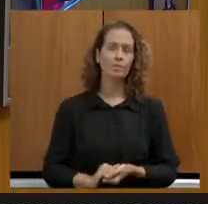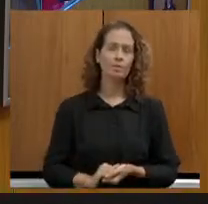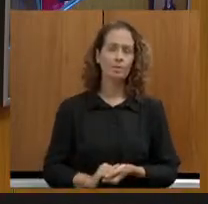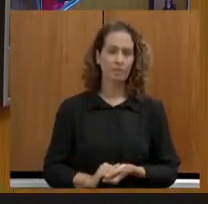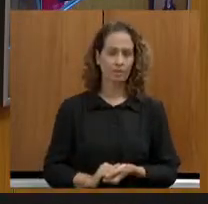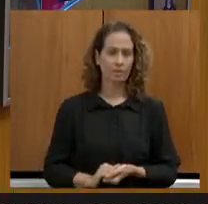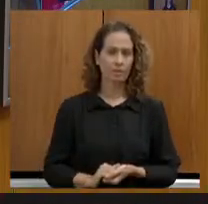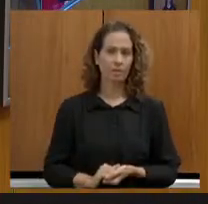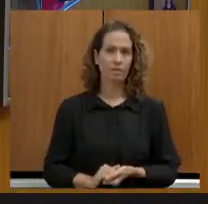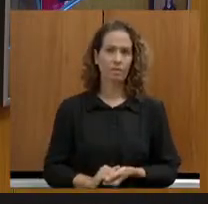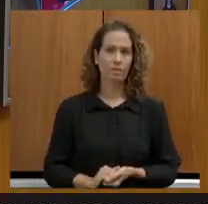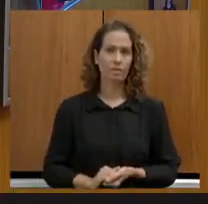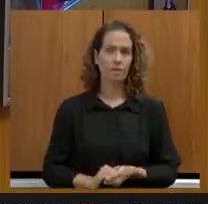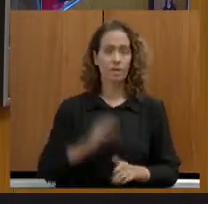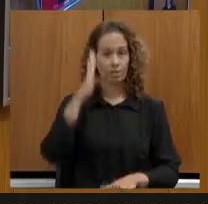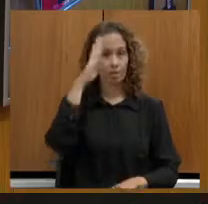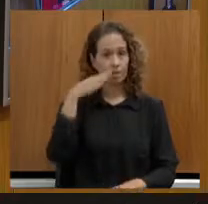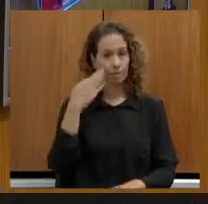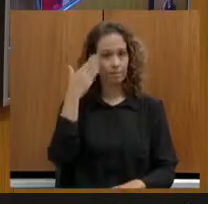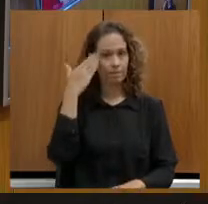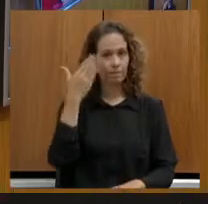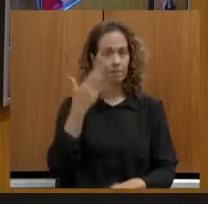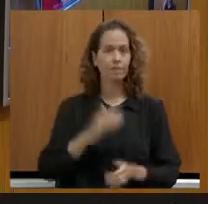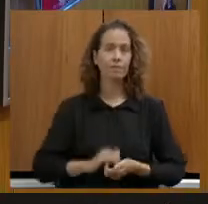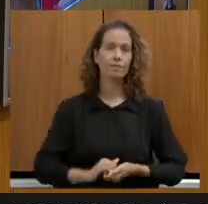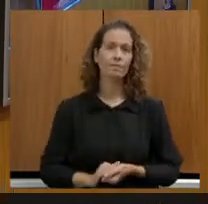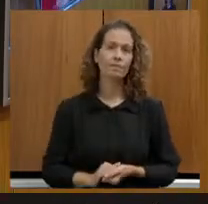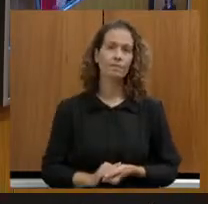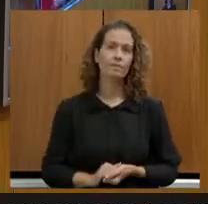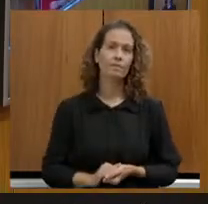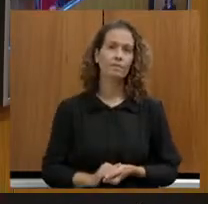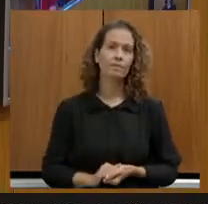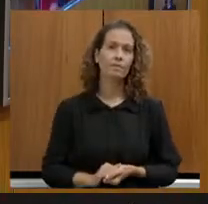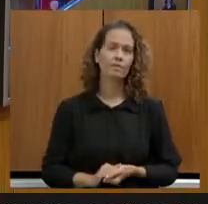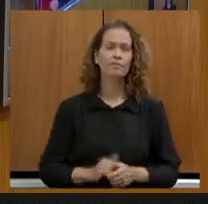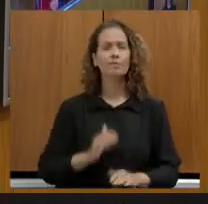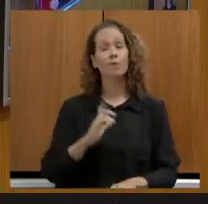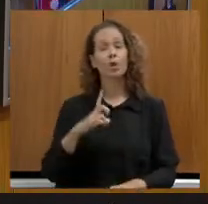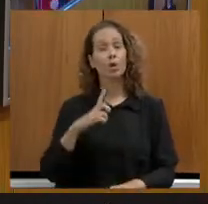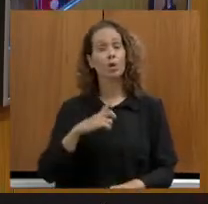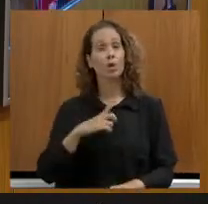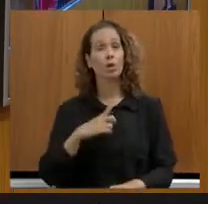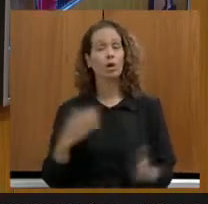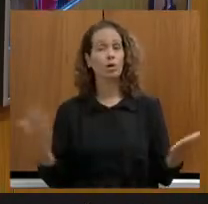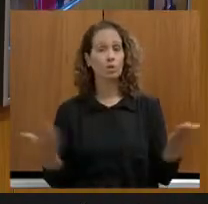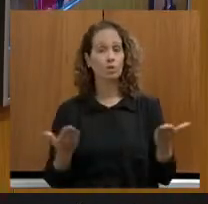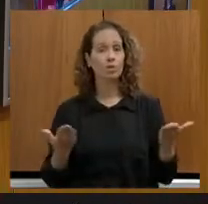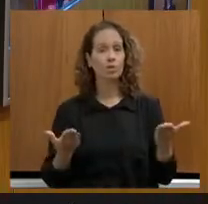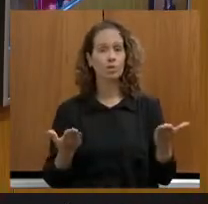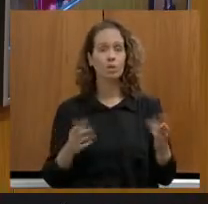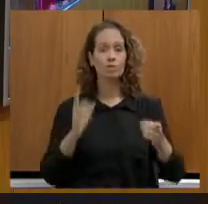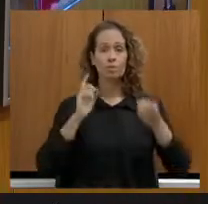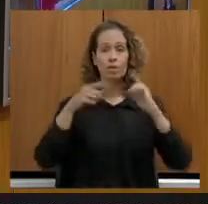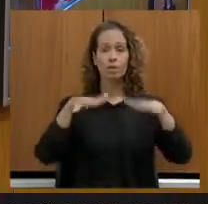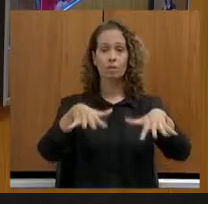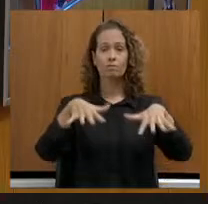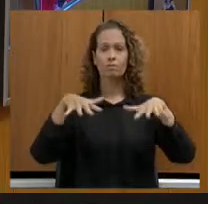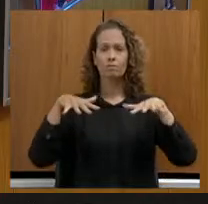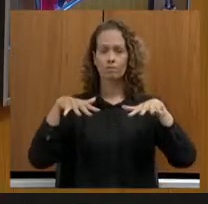Beatriz obrigado eu acho que nós tivemos aqui hoje uma audiência pública